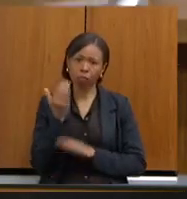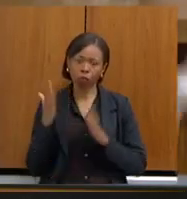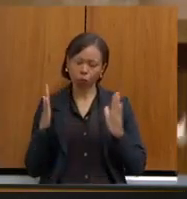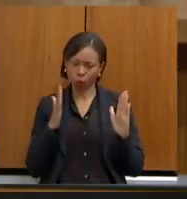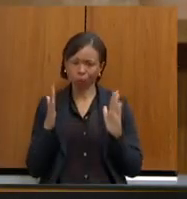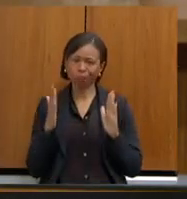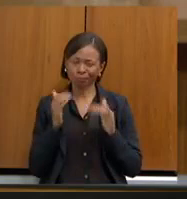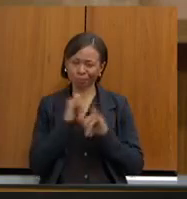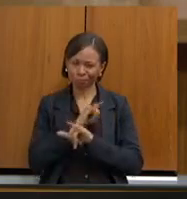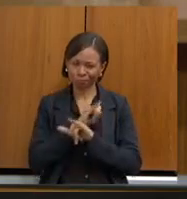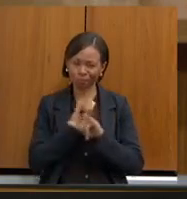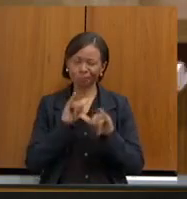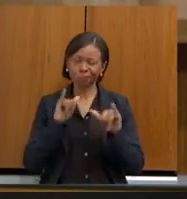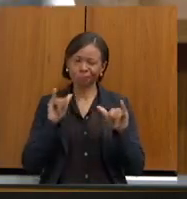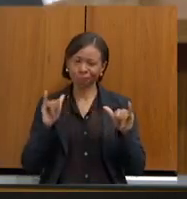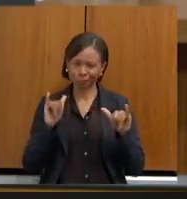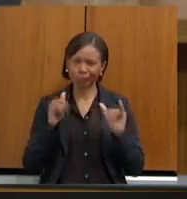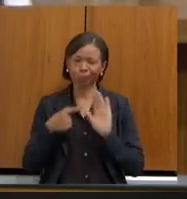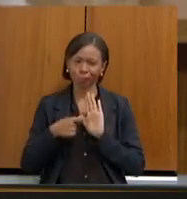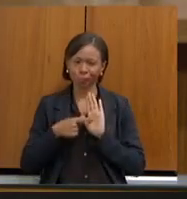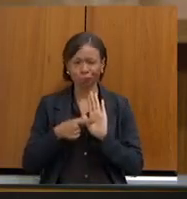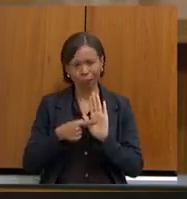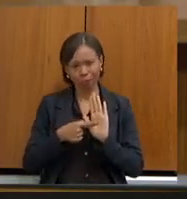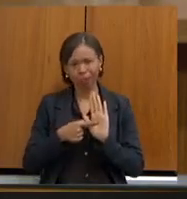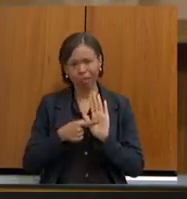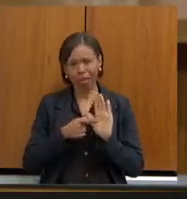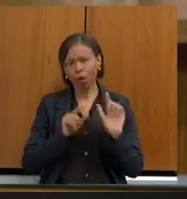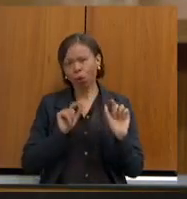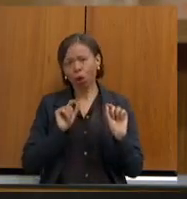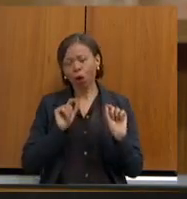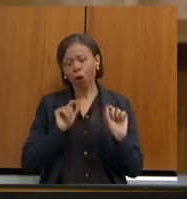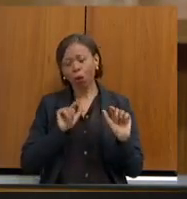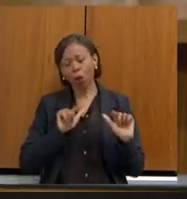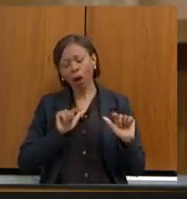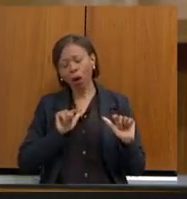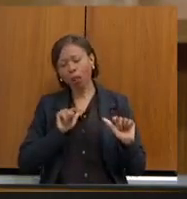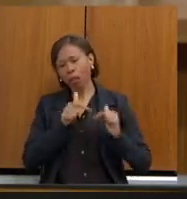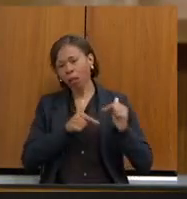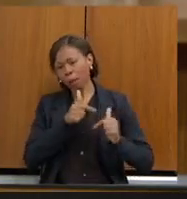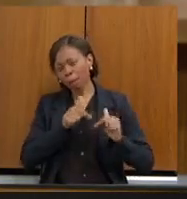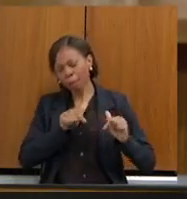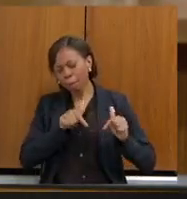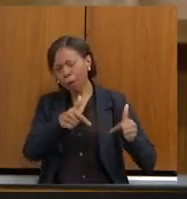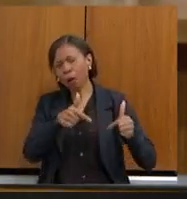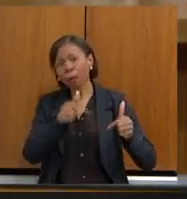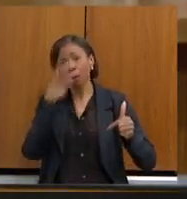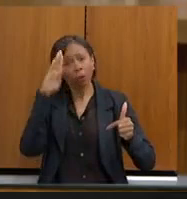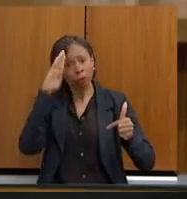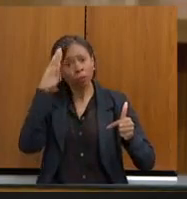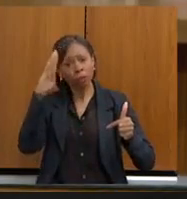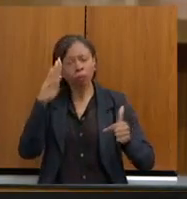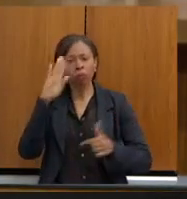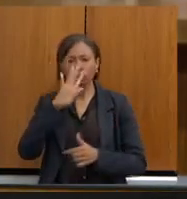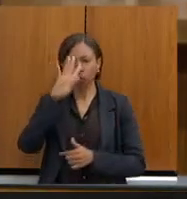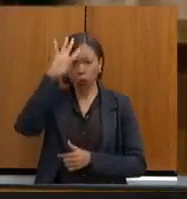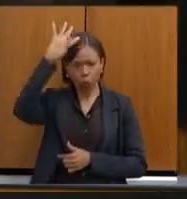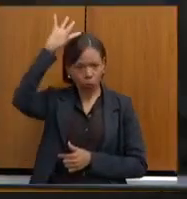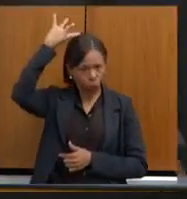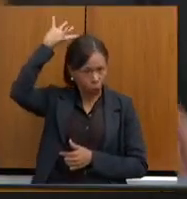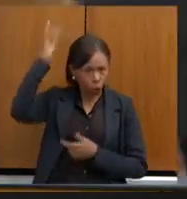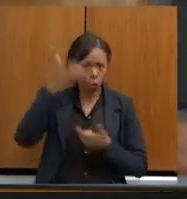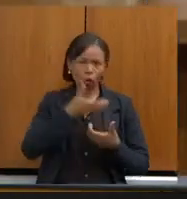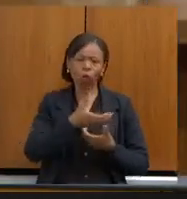disponibilizado para que pudéssemos mostrar as ações principais do corpo de bombeiros para a continuidade